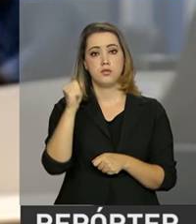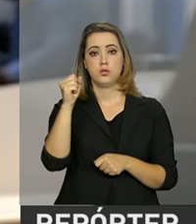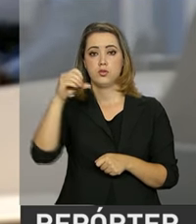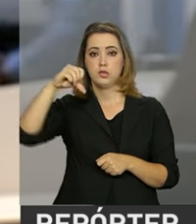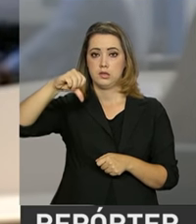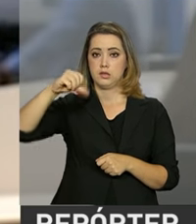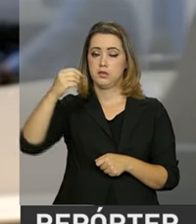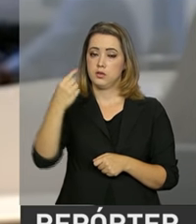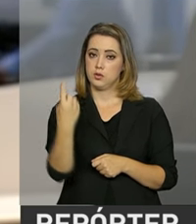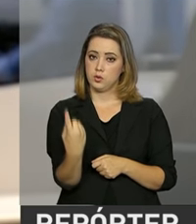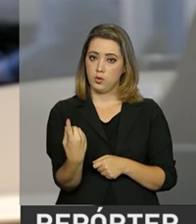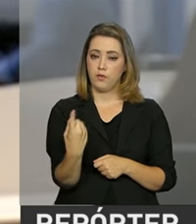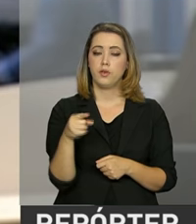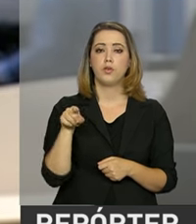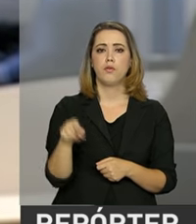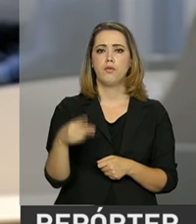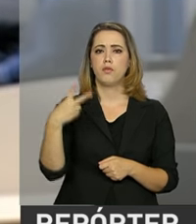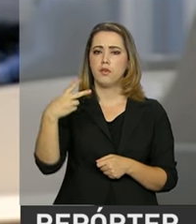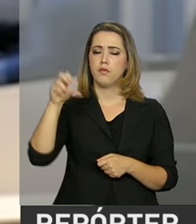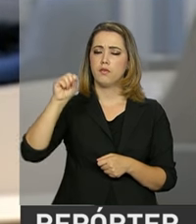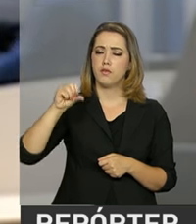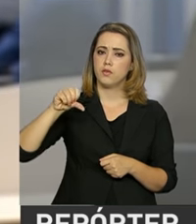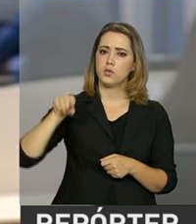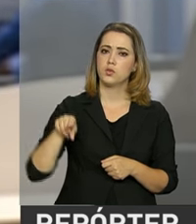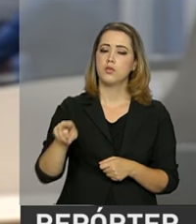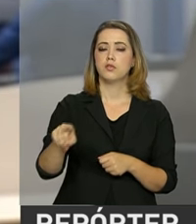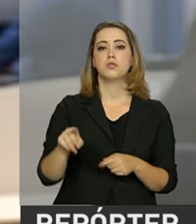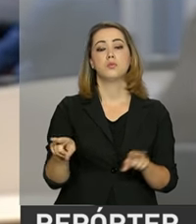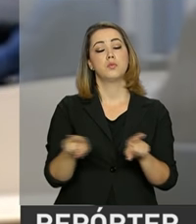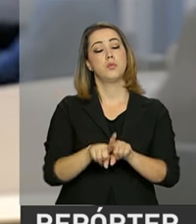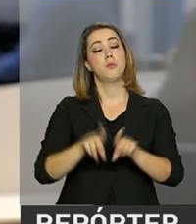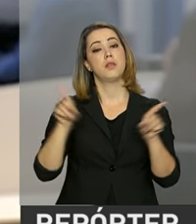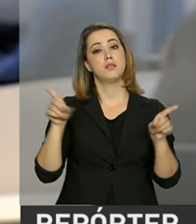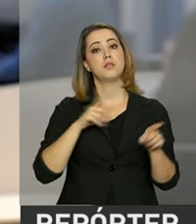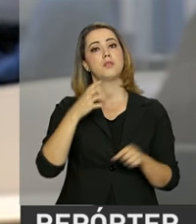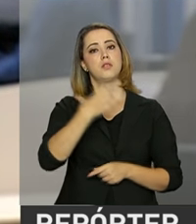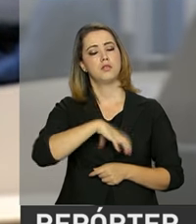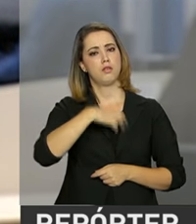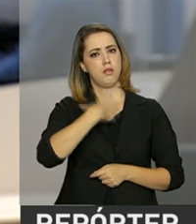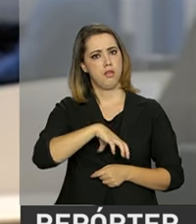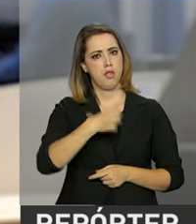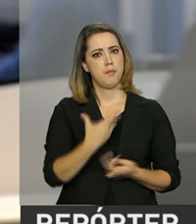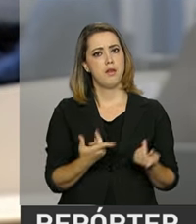891,29 pontos. A mais baixa para esse curso é a Universidade Federal do Recôncavo Baiano, com